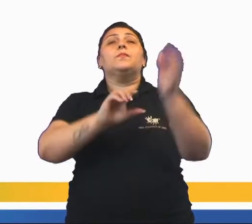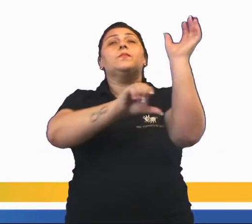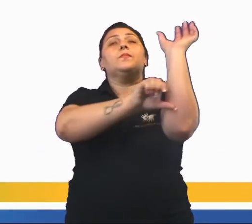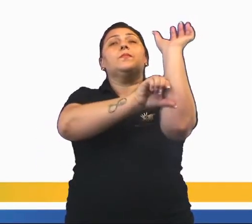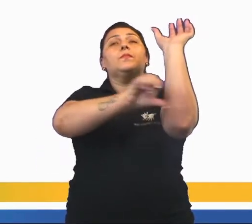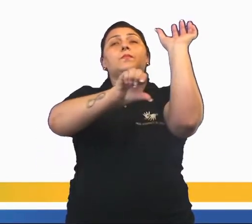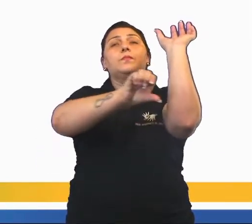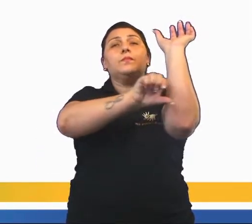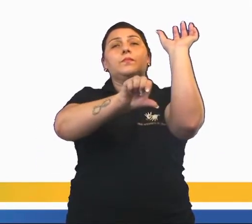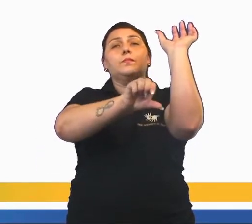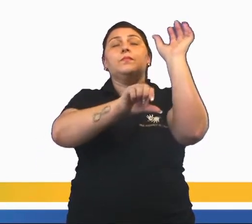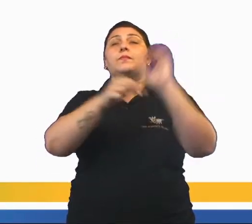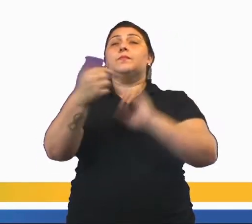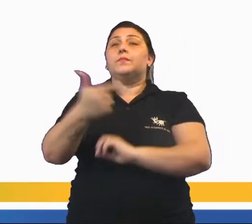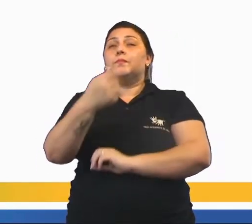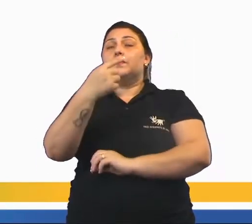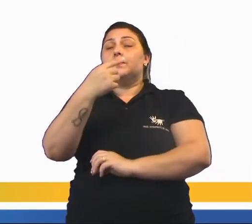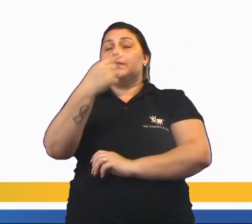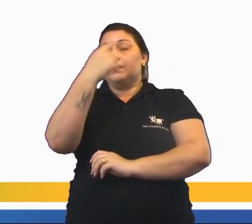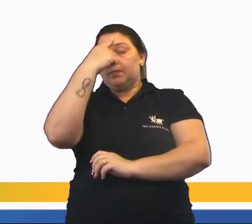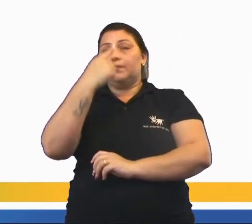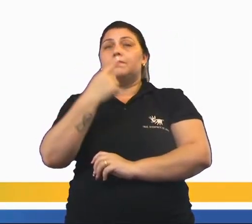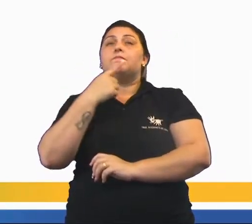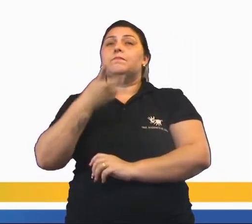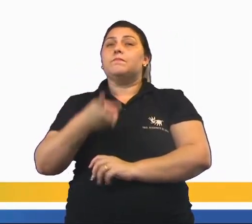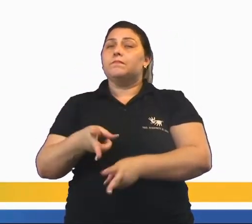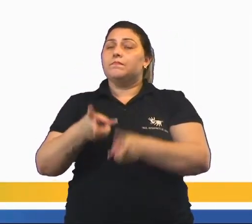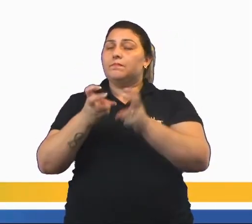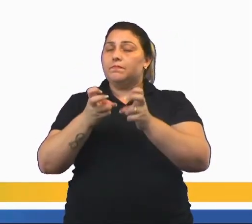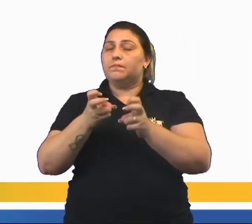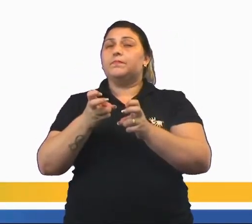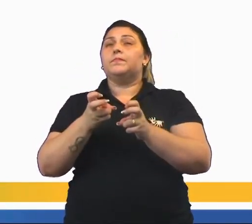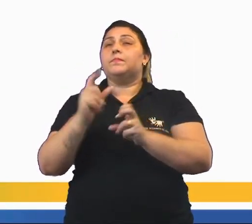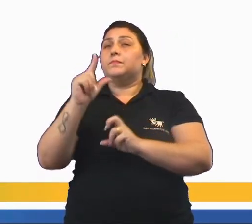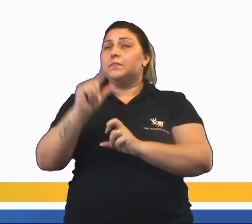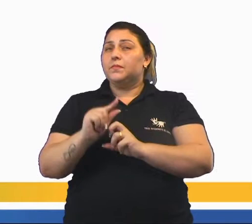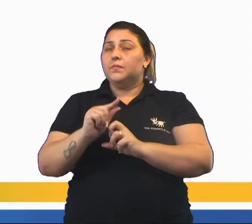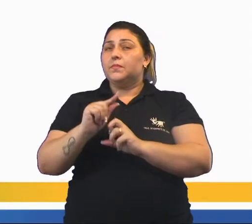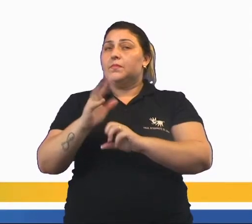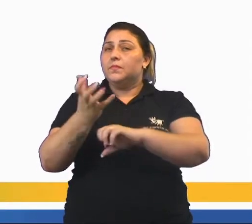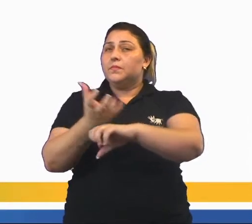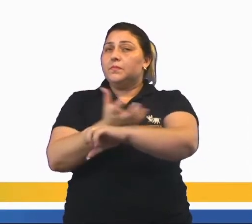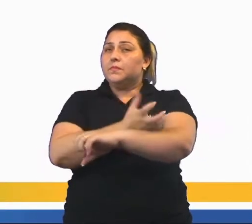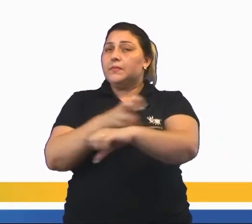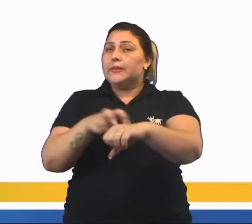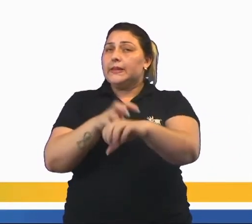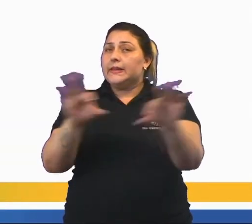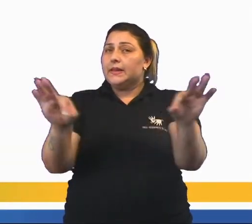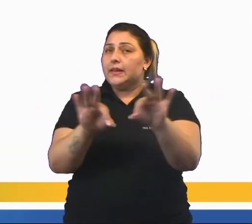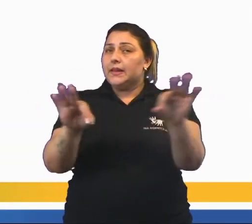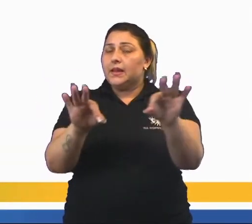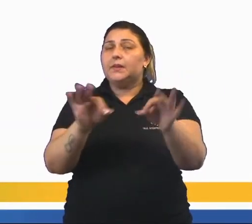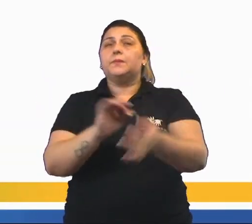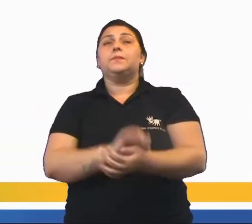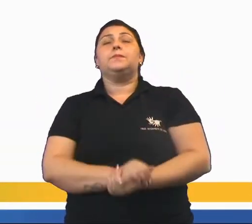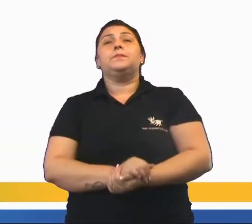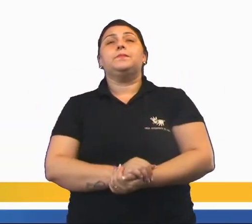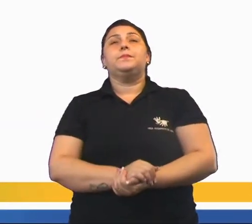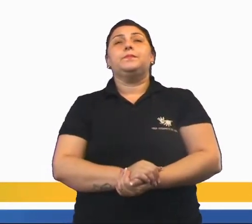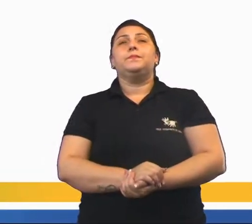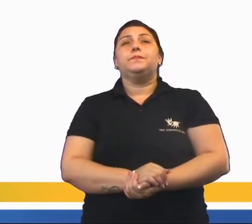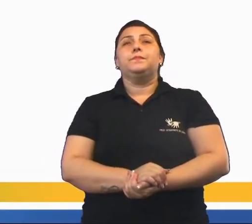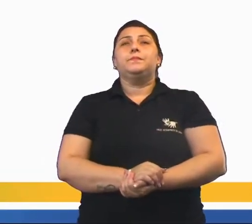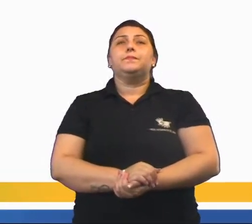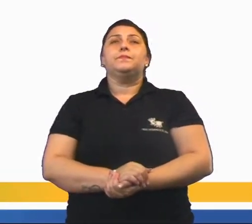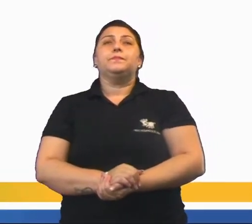E aqui uma segunda imagem também. Conseguem perceber pouquíssima vegetação? Muito bem. Vamos ao nosso próximo